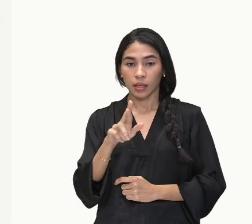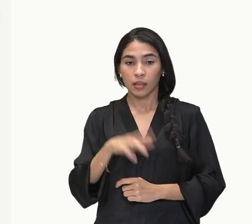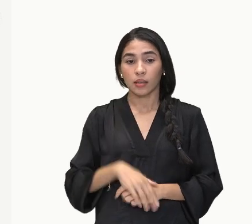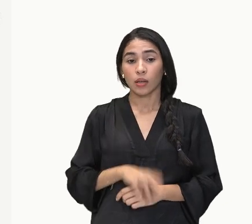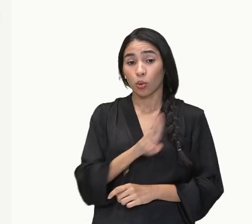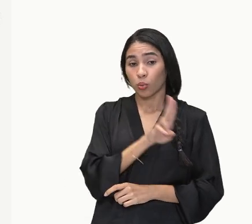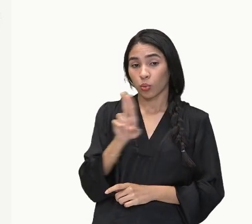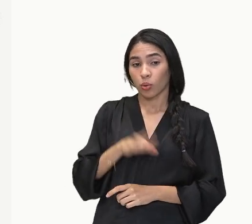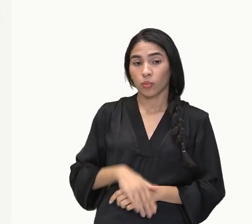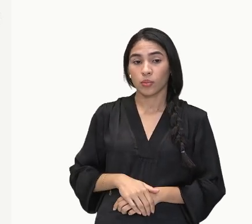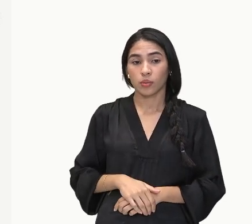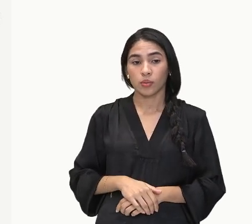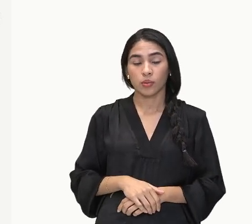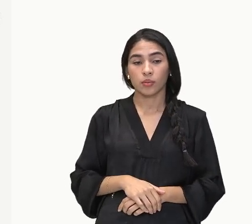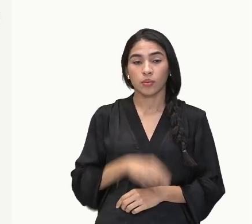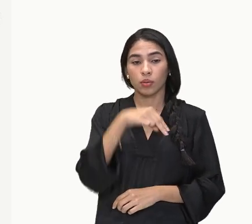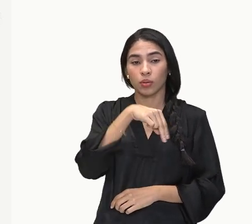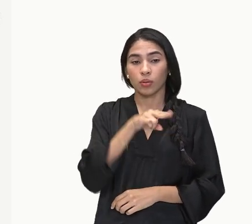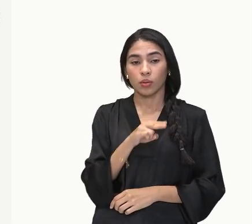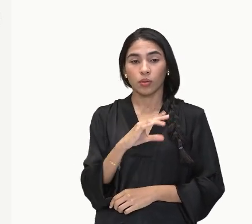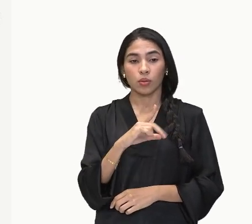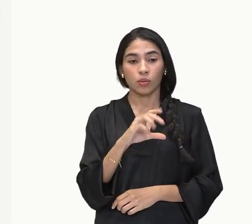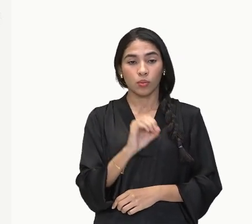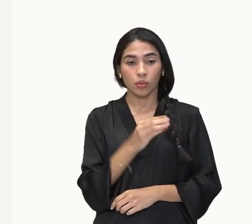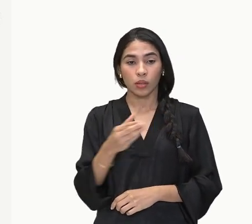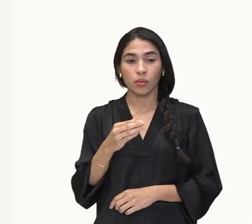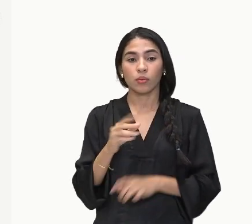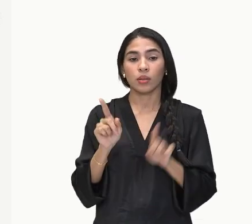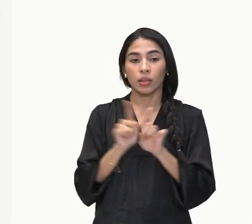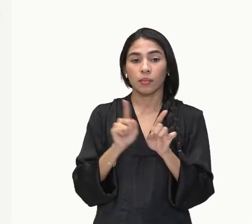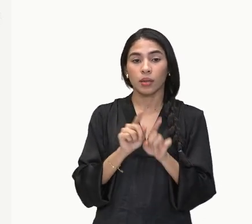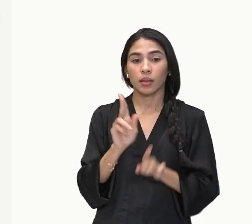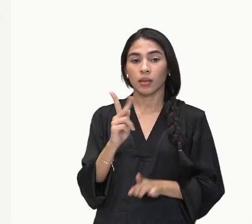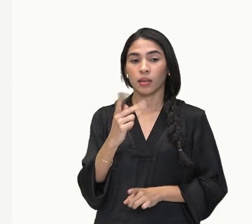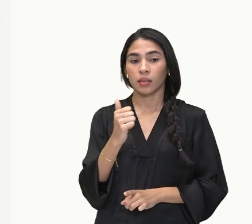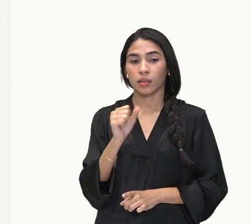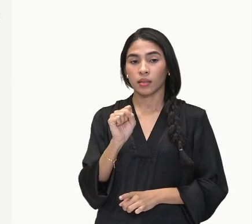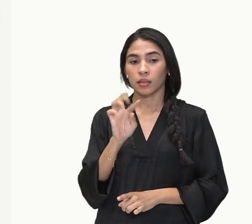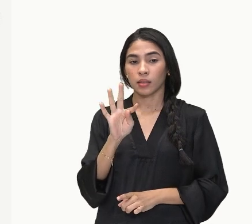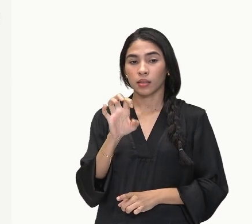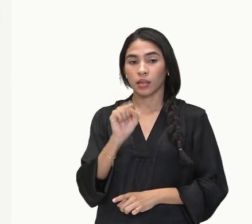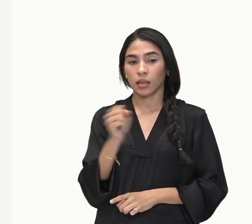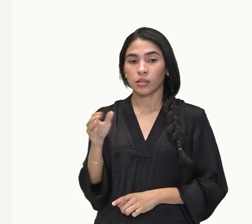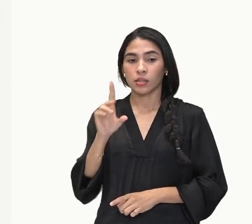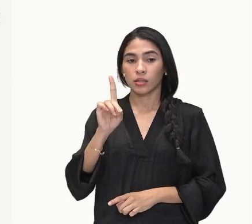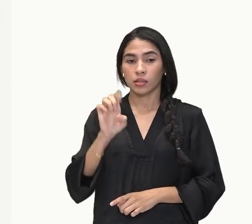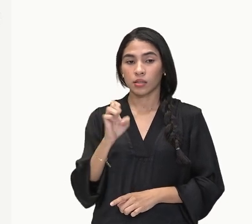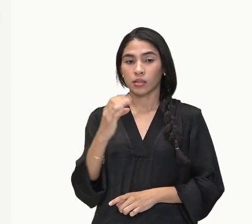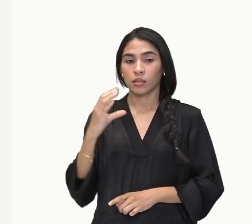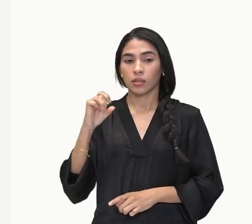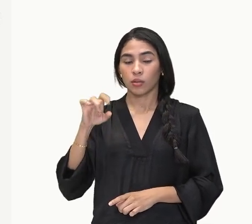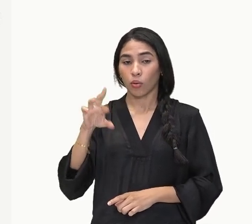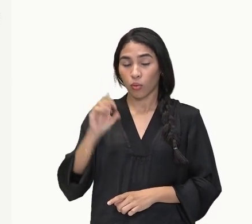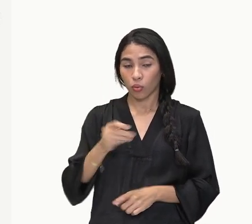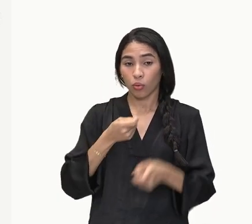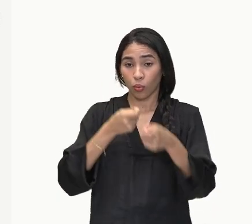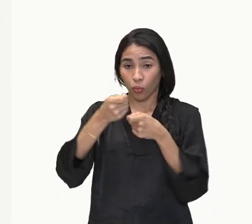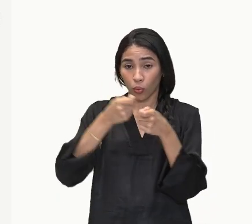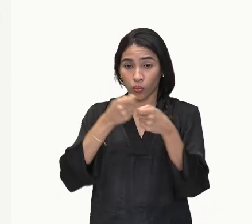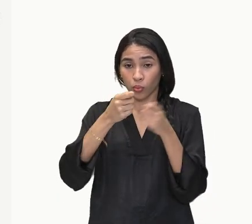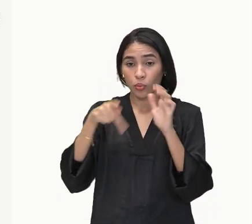de núcleo e hastes de controle, é que ocorre o processo de fissão nuclear do átomo